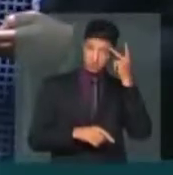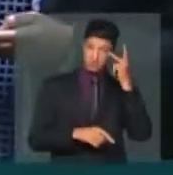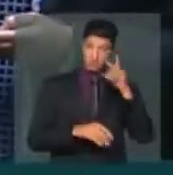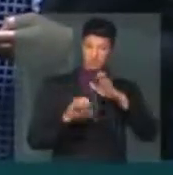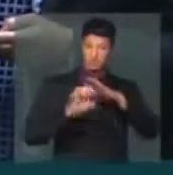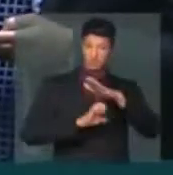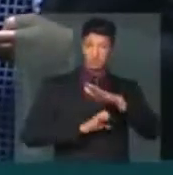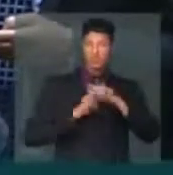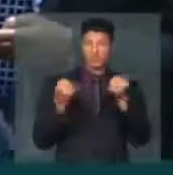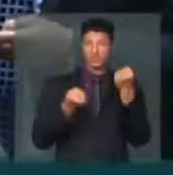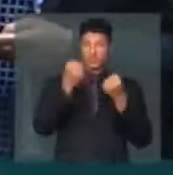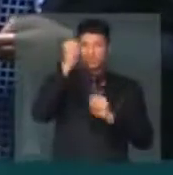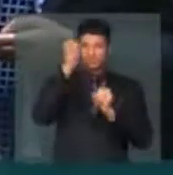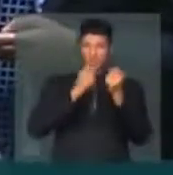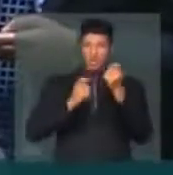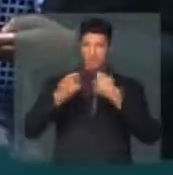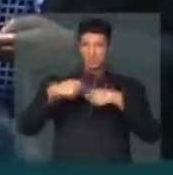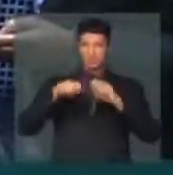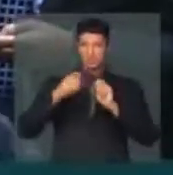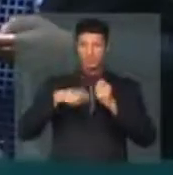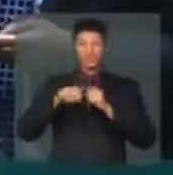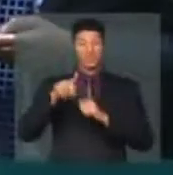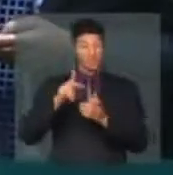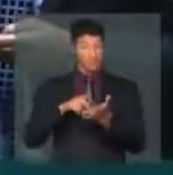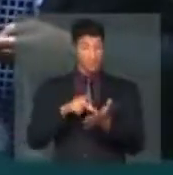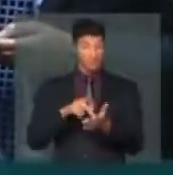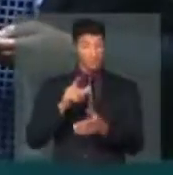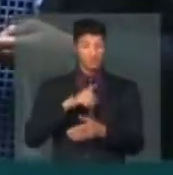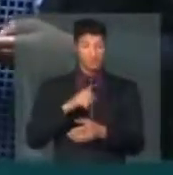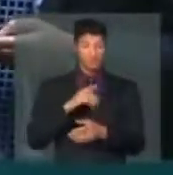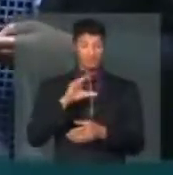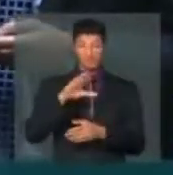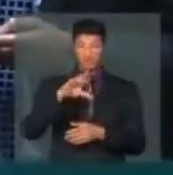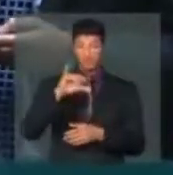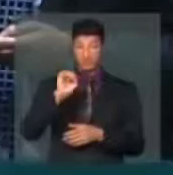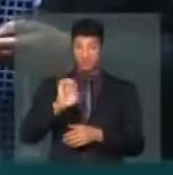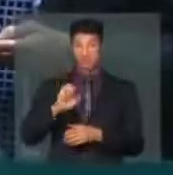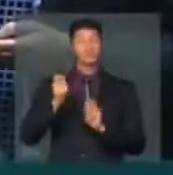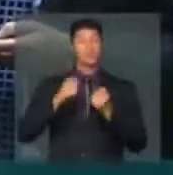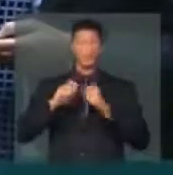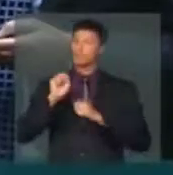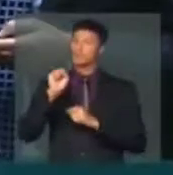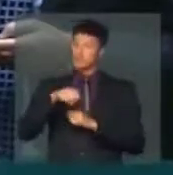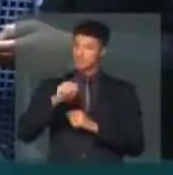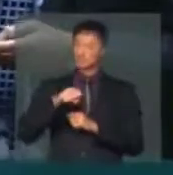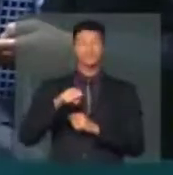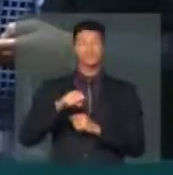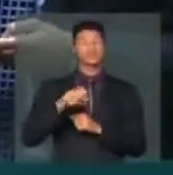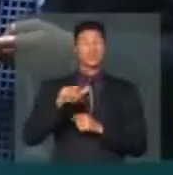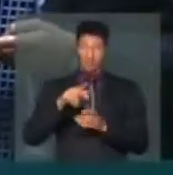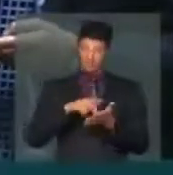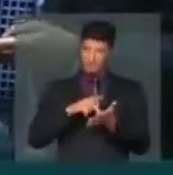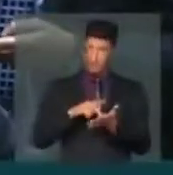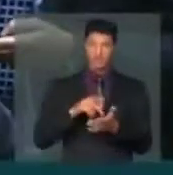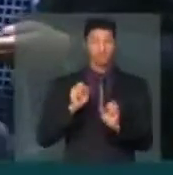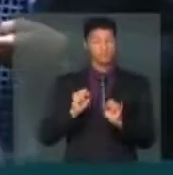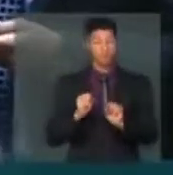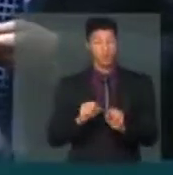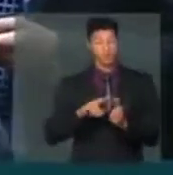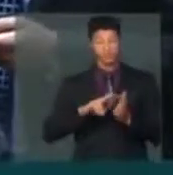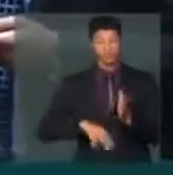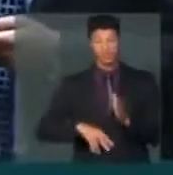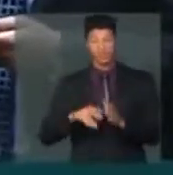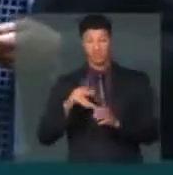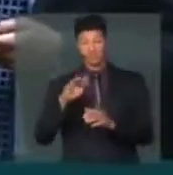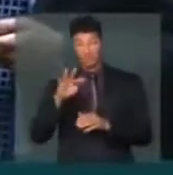os industriais, os comerciantes. É verdade que tem uma crise econômica, sim, em marcha. É verdade que pode cair